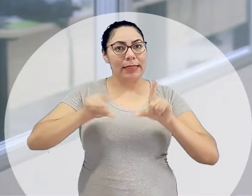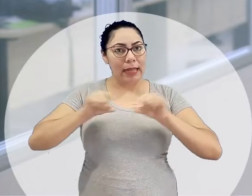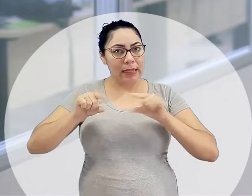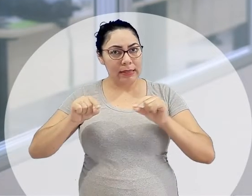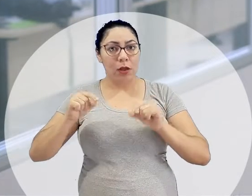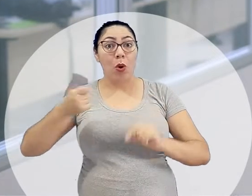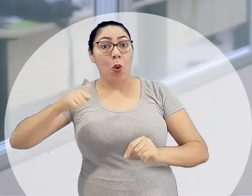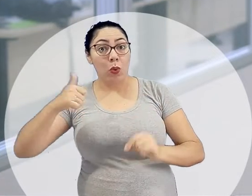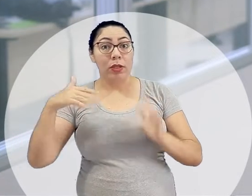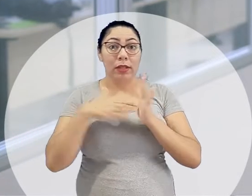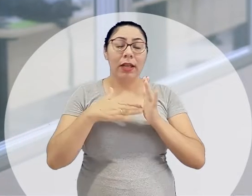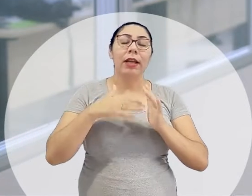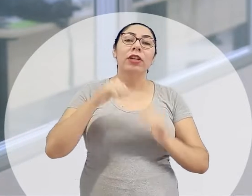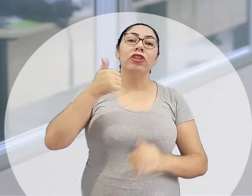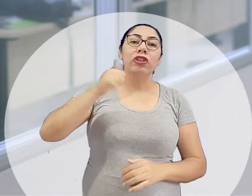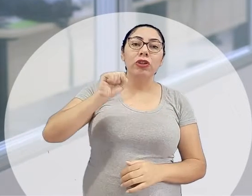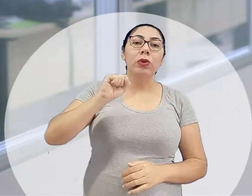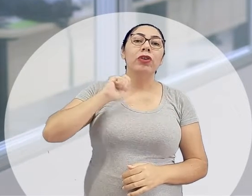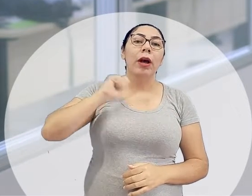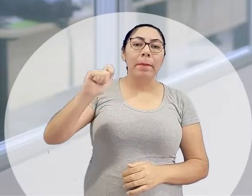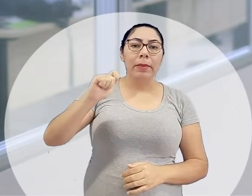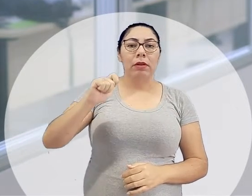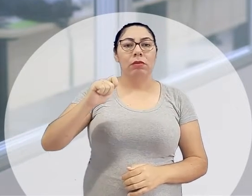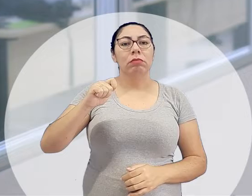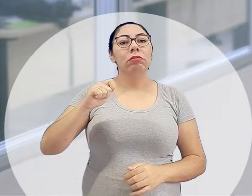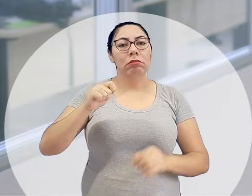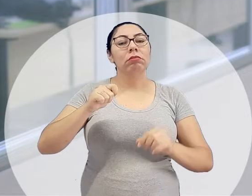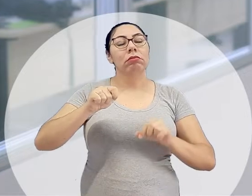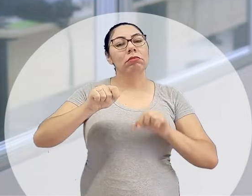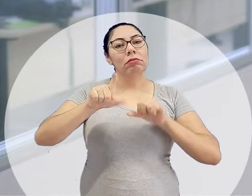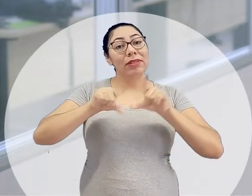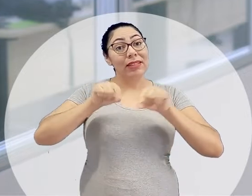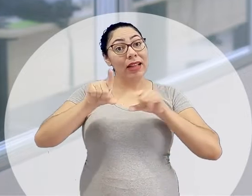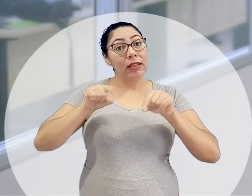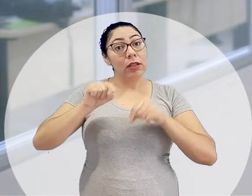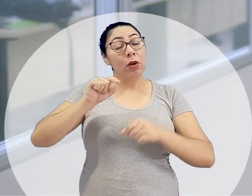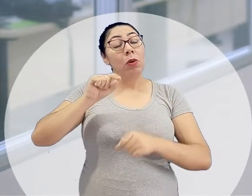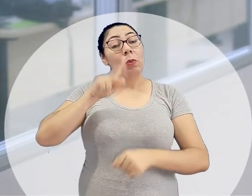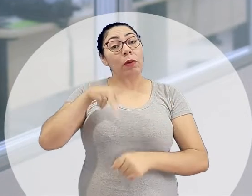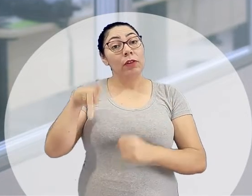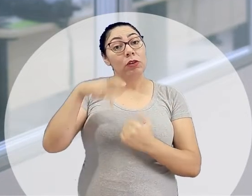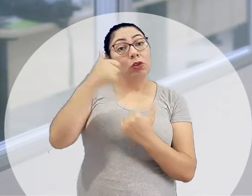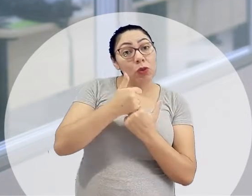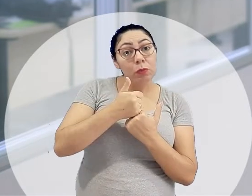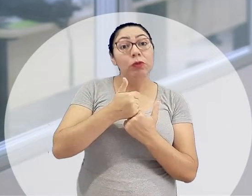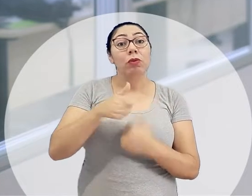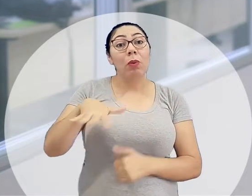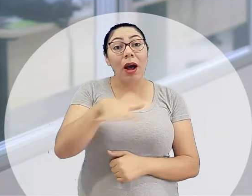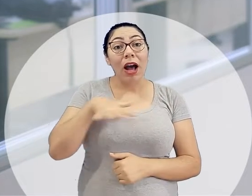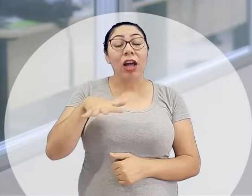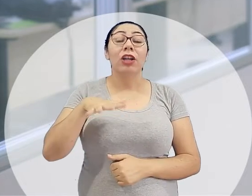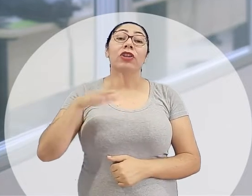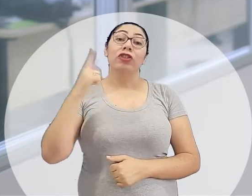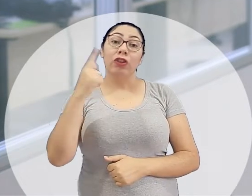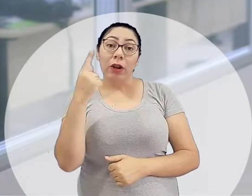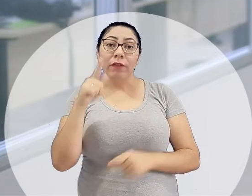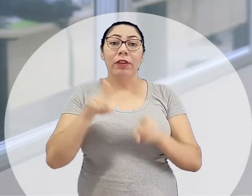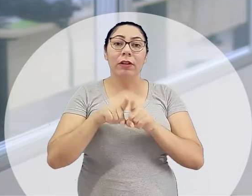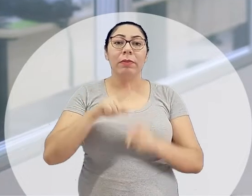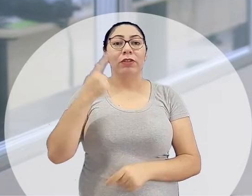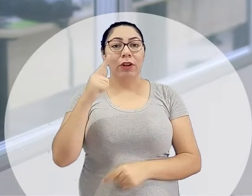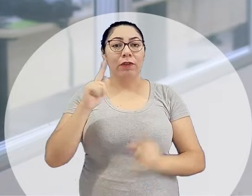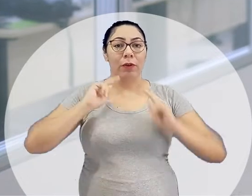de professor substituto com uma vaga na área de Geografia e subárea Geografia Humana. Os detalhes também estão no Que